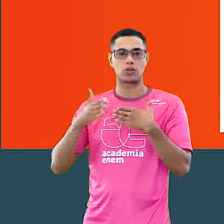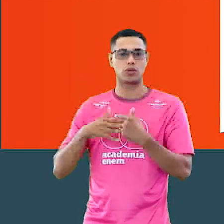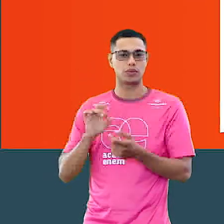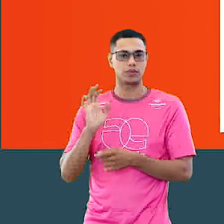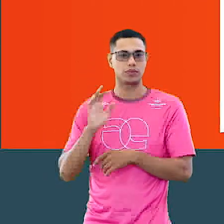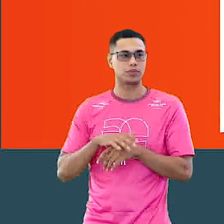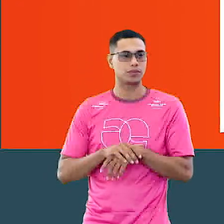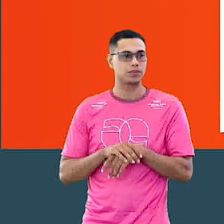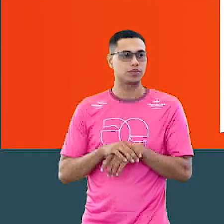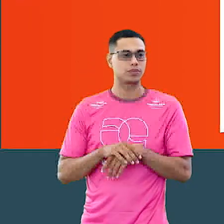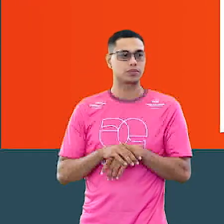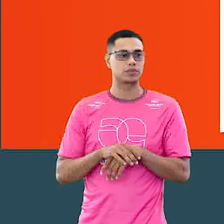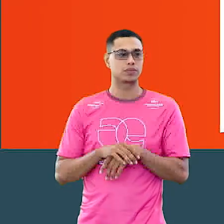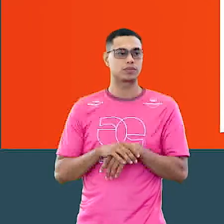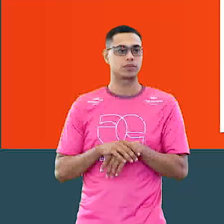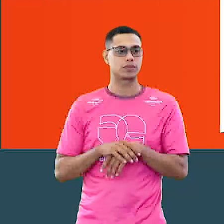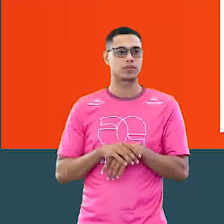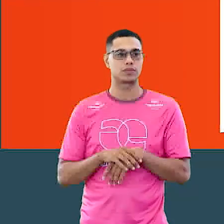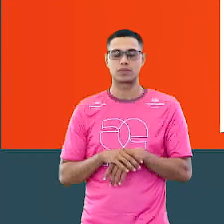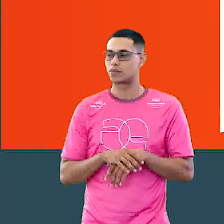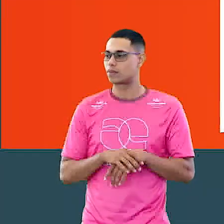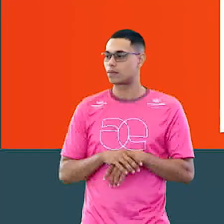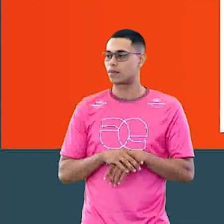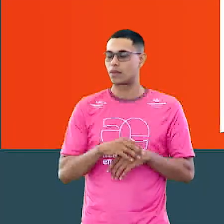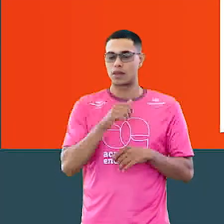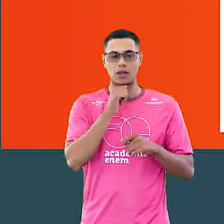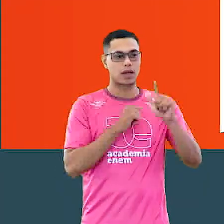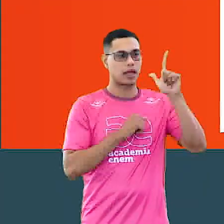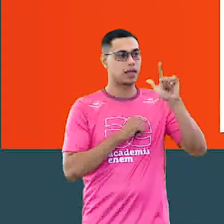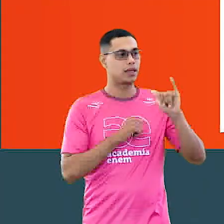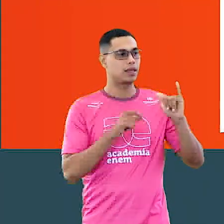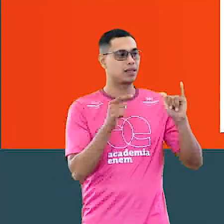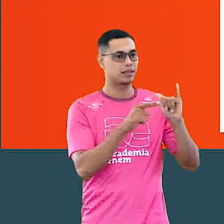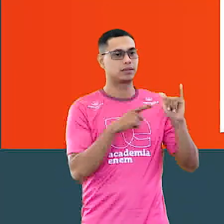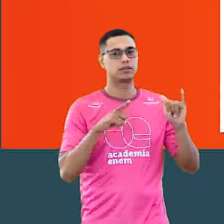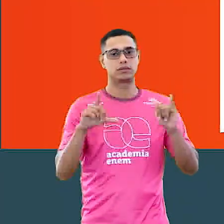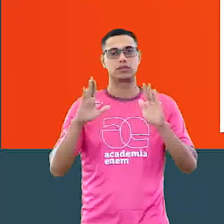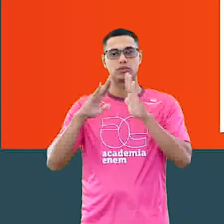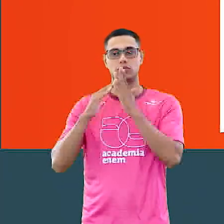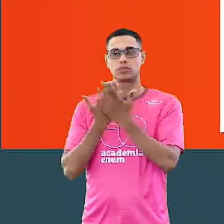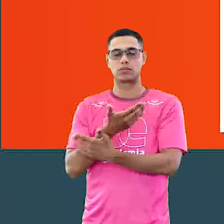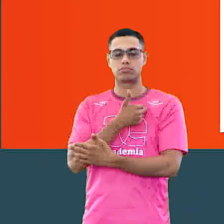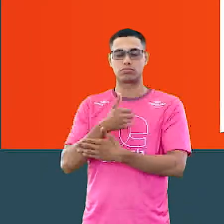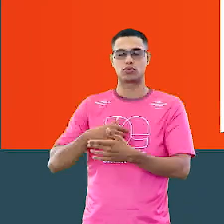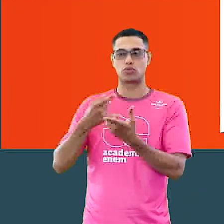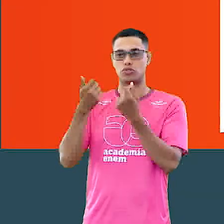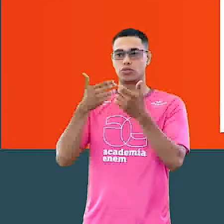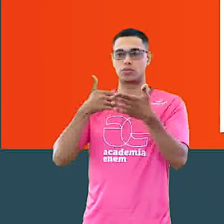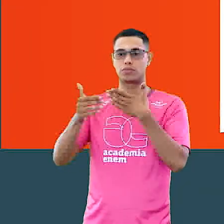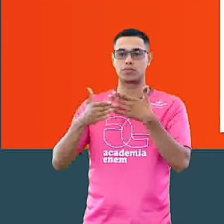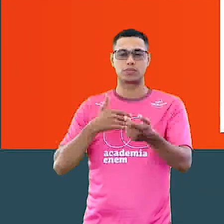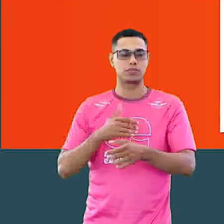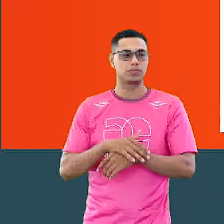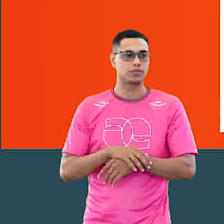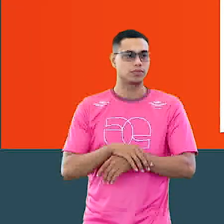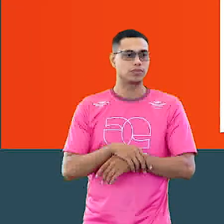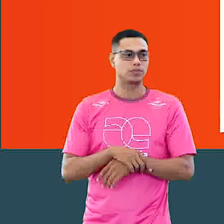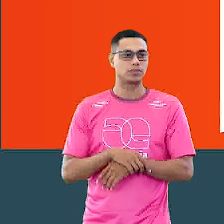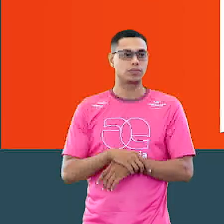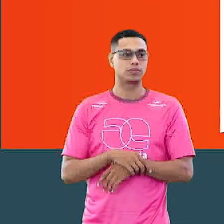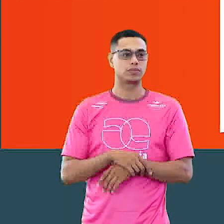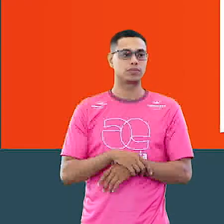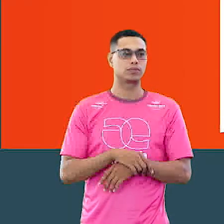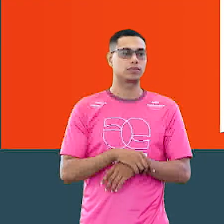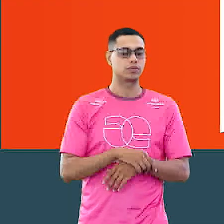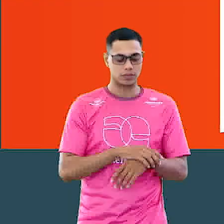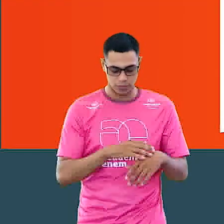vamos lá, ó. Todas essas que começam com LI são o quê? Alunos de escola pública, independente da renda, ou seja,